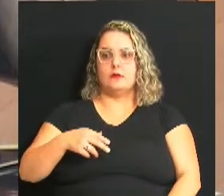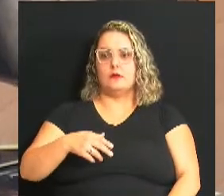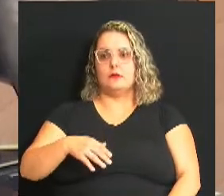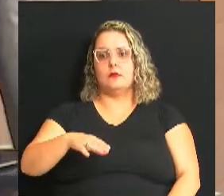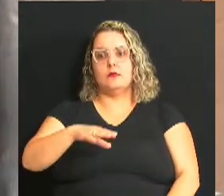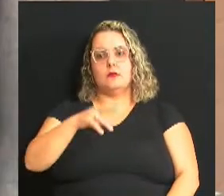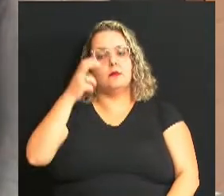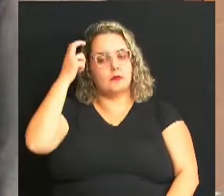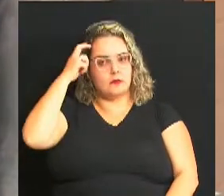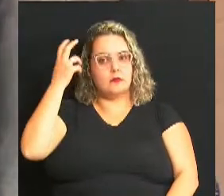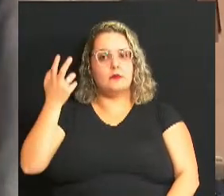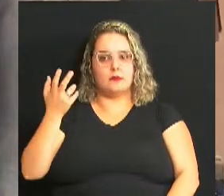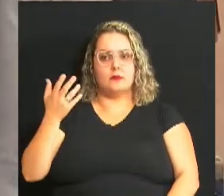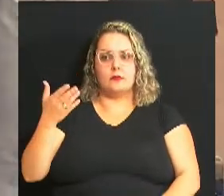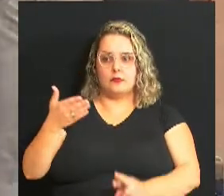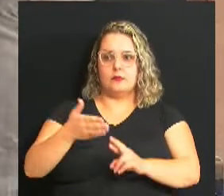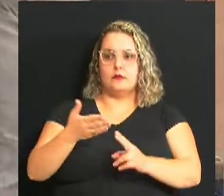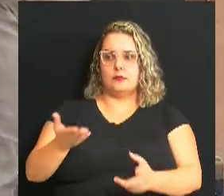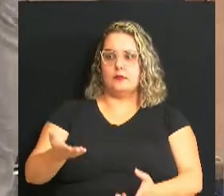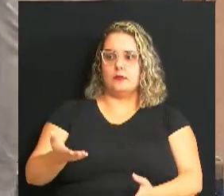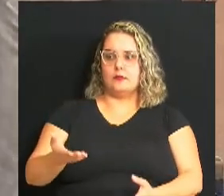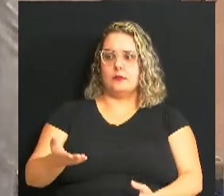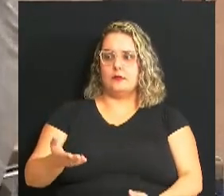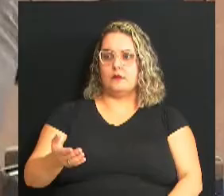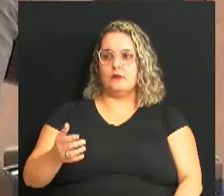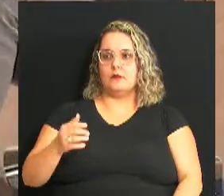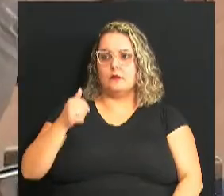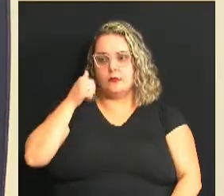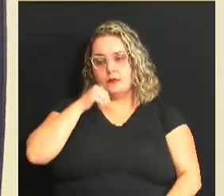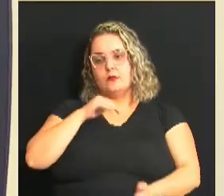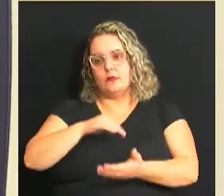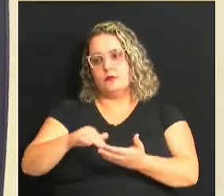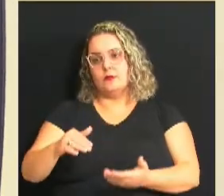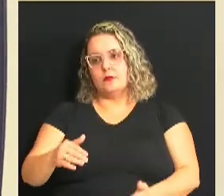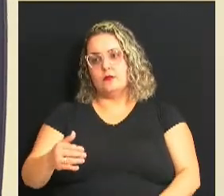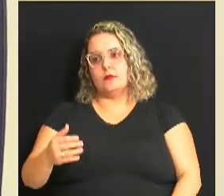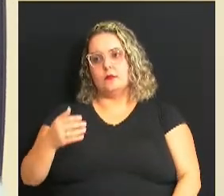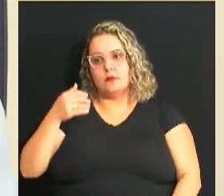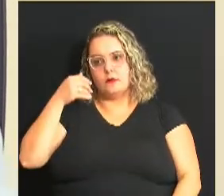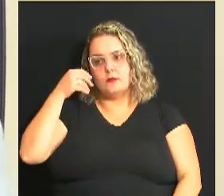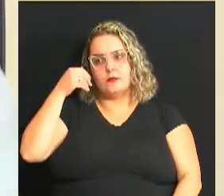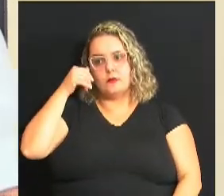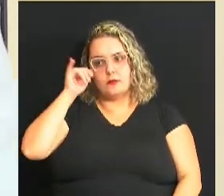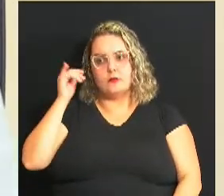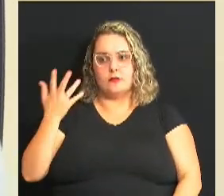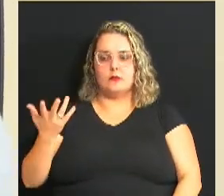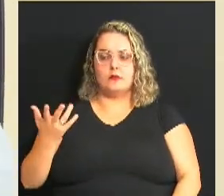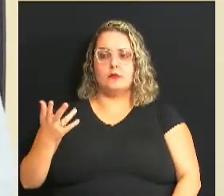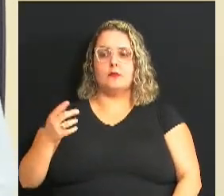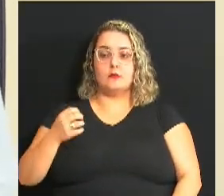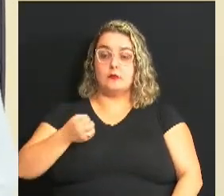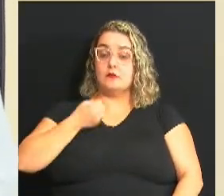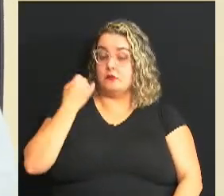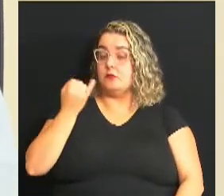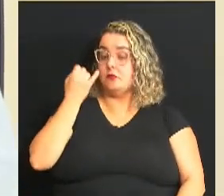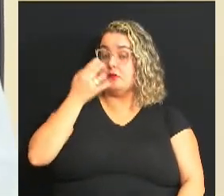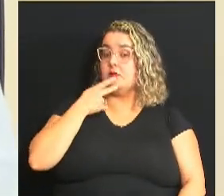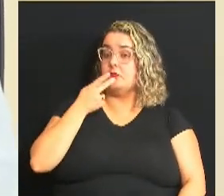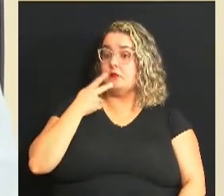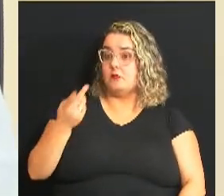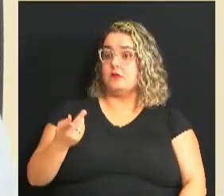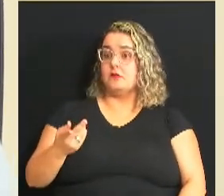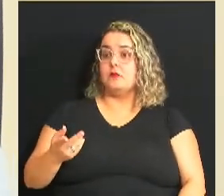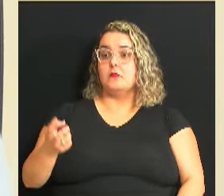desse debate, porque é de grande relevância para a gente pensar a cidade. Acho que quando a gente está falando de teatro, a gente tem que ter em mente